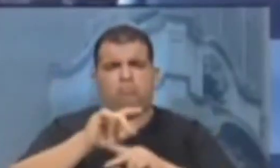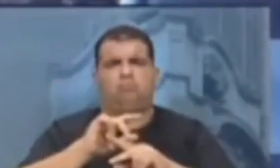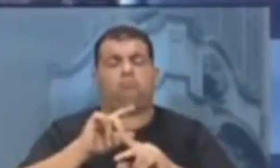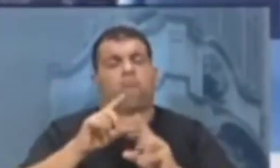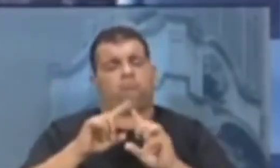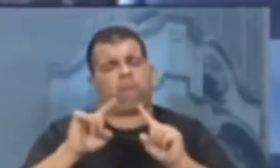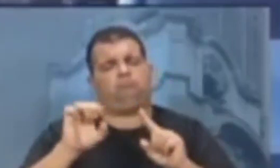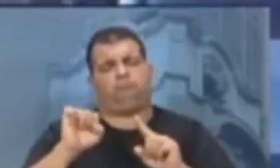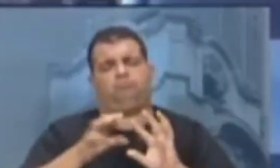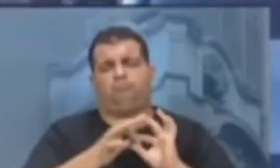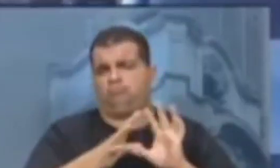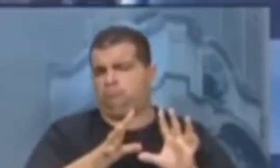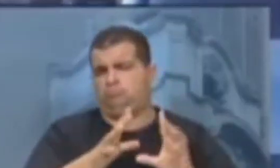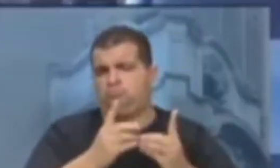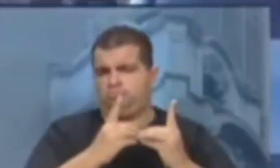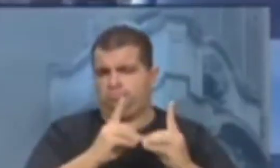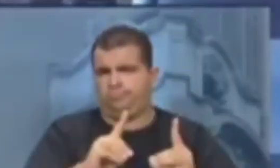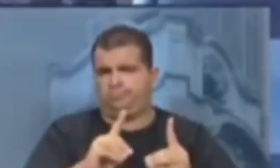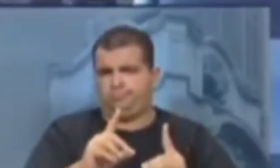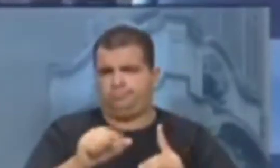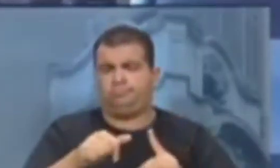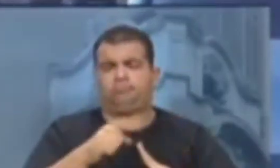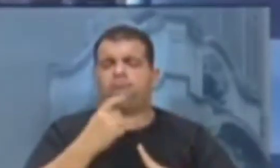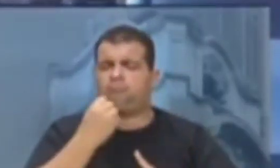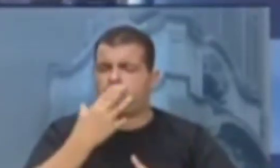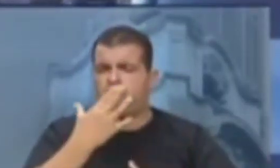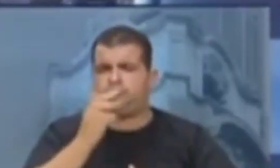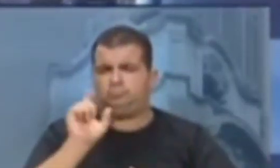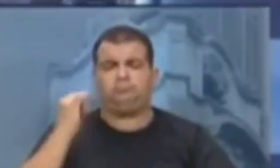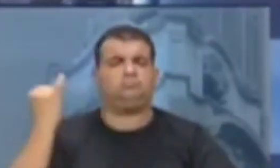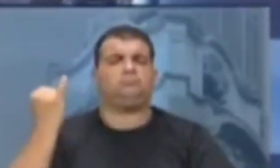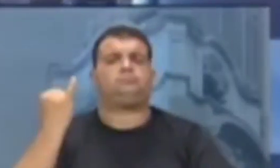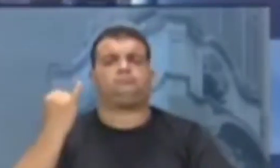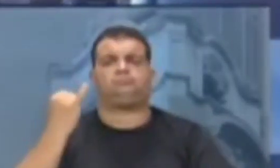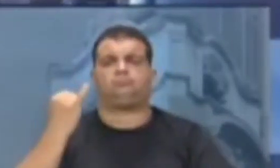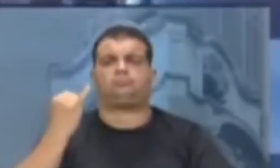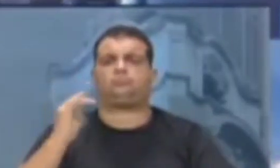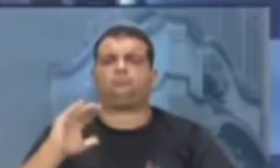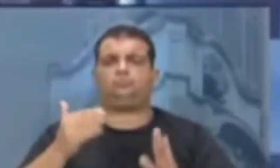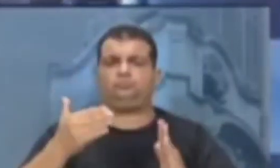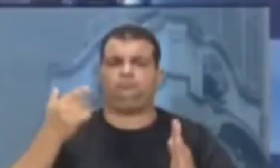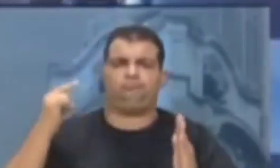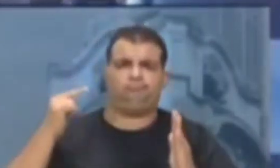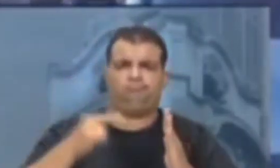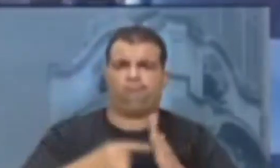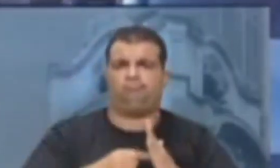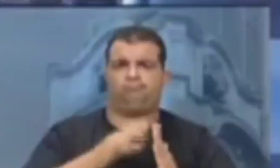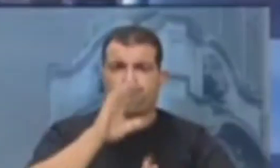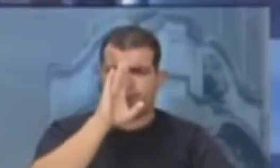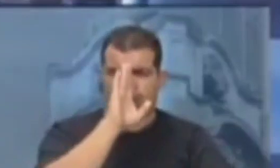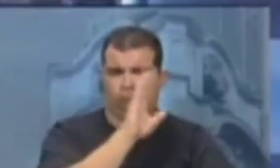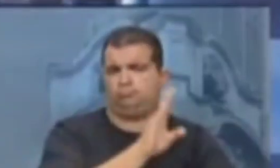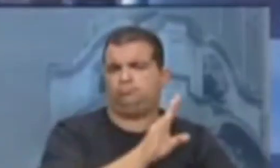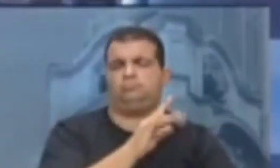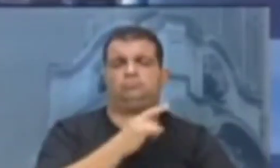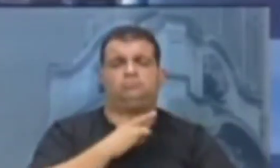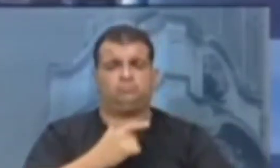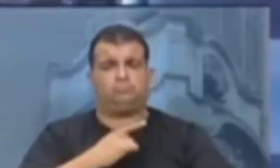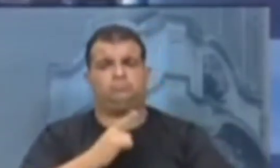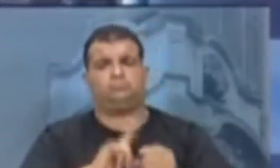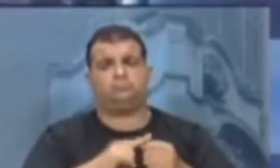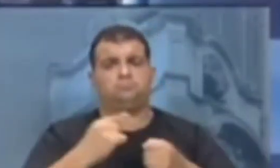democracia e isso é saudável e é importante porque todos têm um objetivo, a sua maneira, de uma cidade